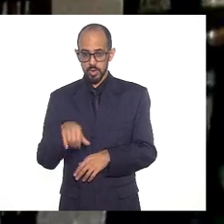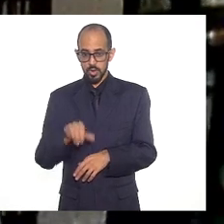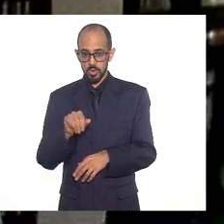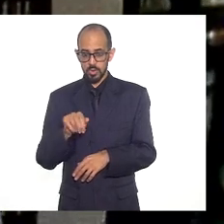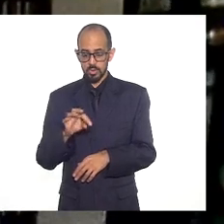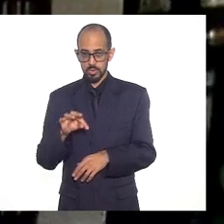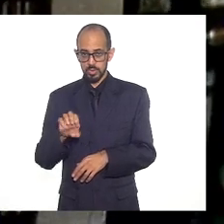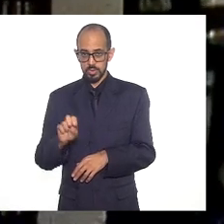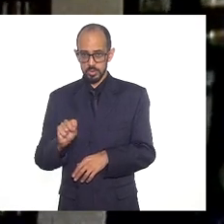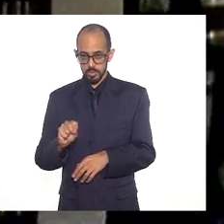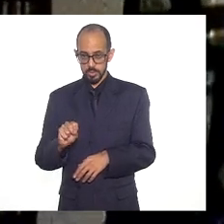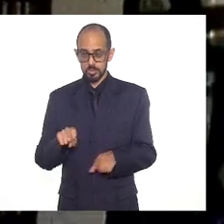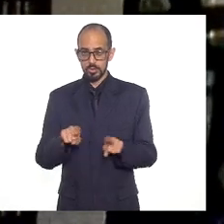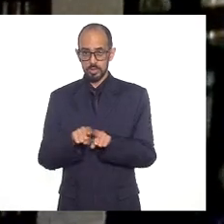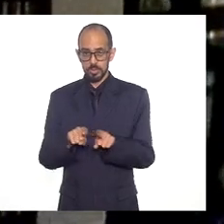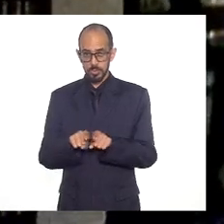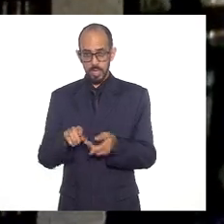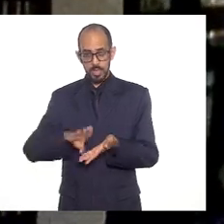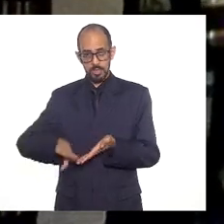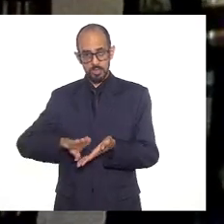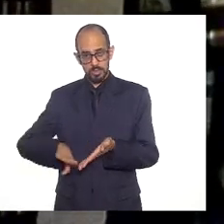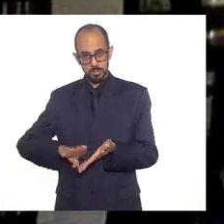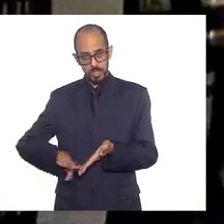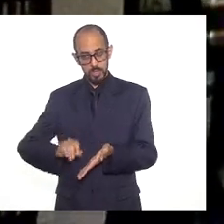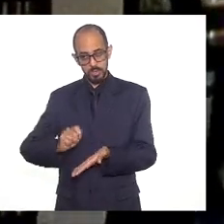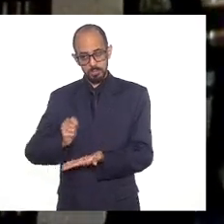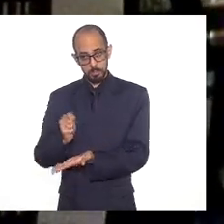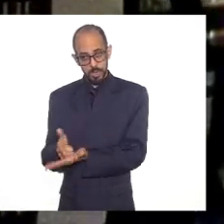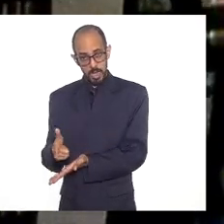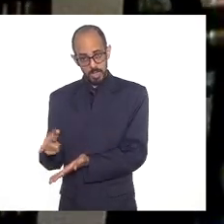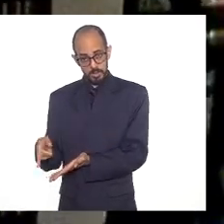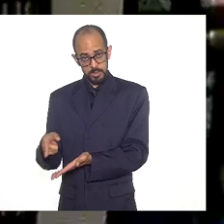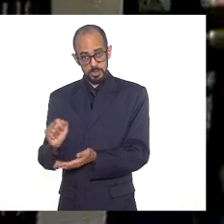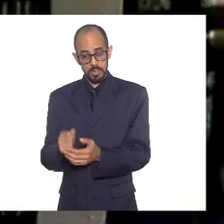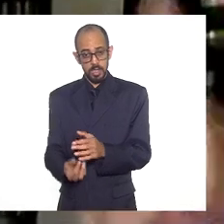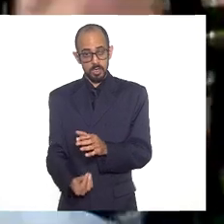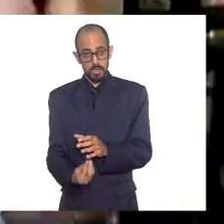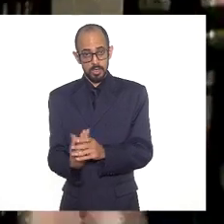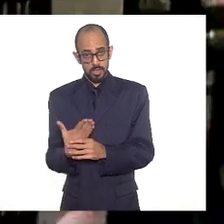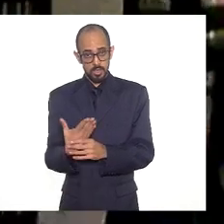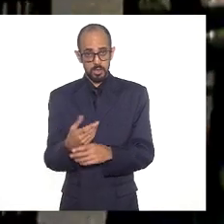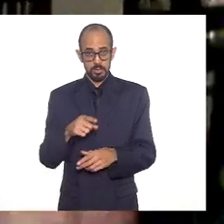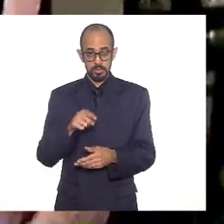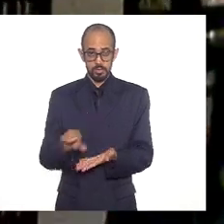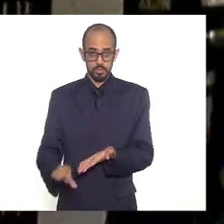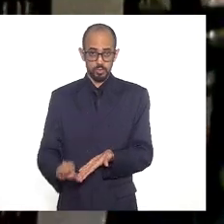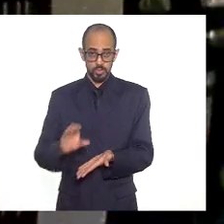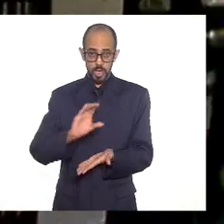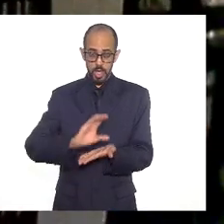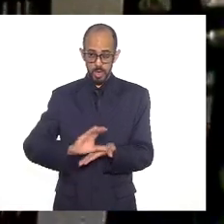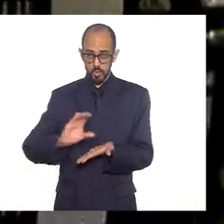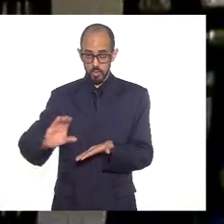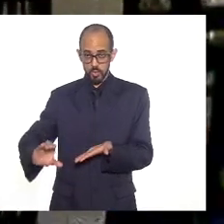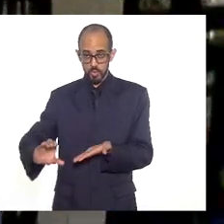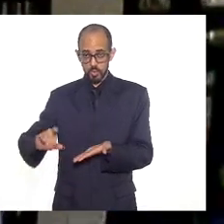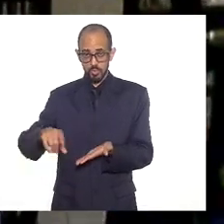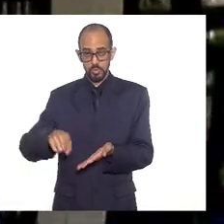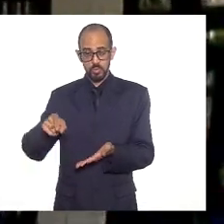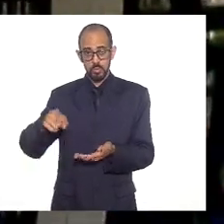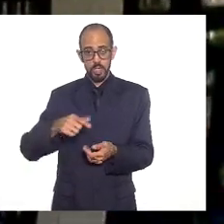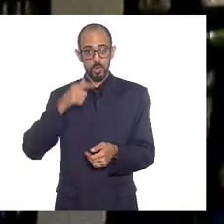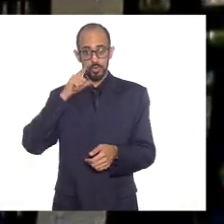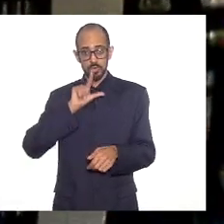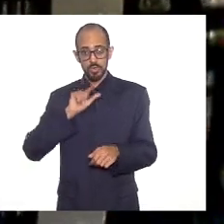despesas custeadas, e a origem e aplicação dos recursos destinados ao combate